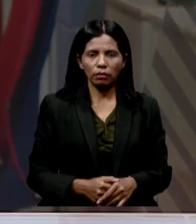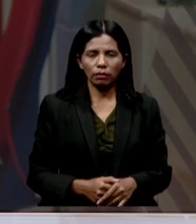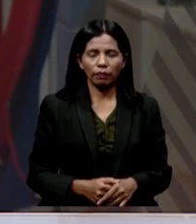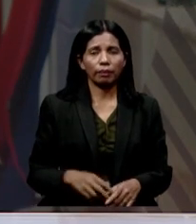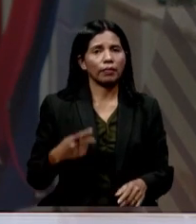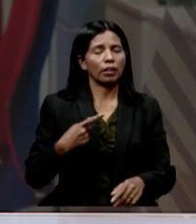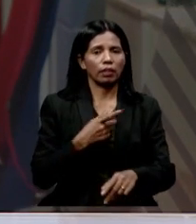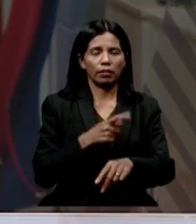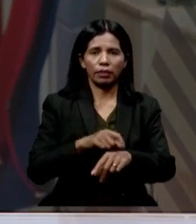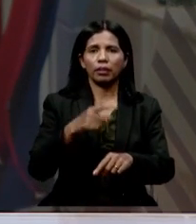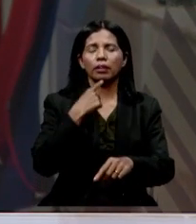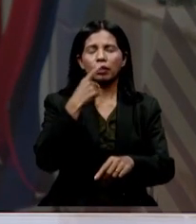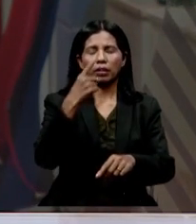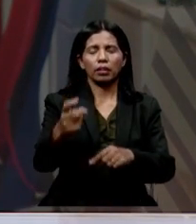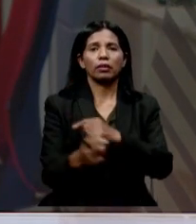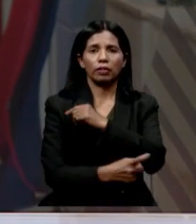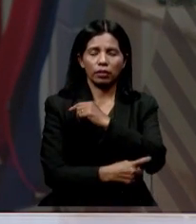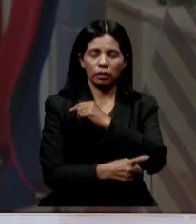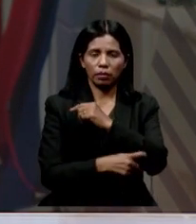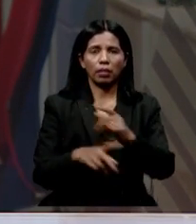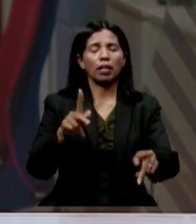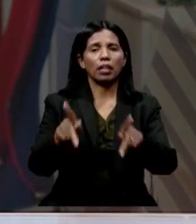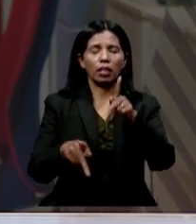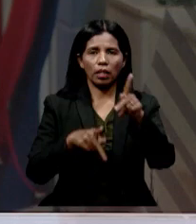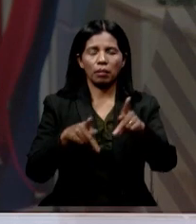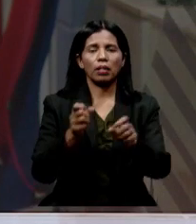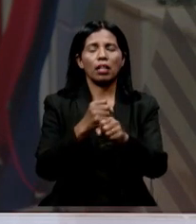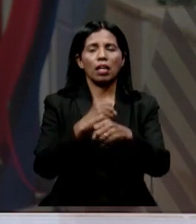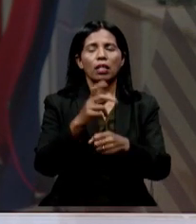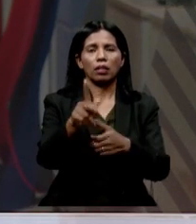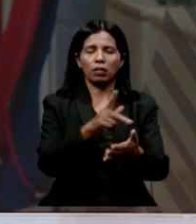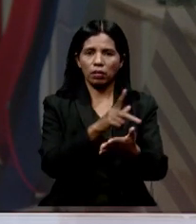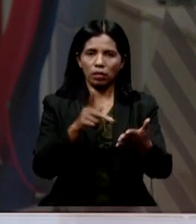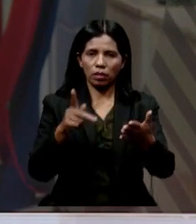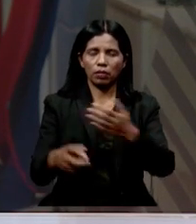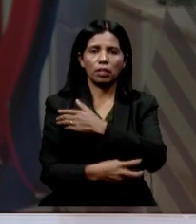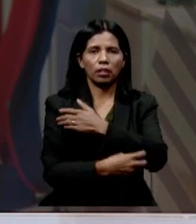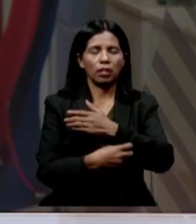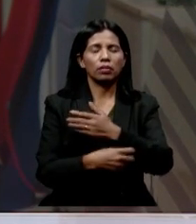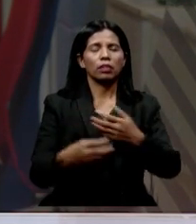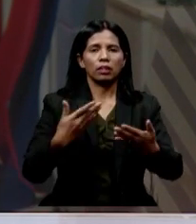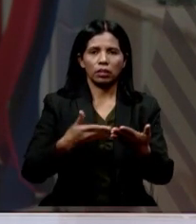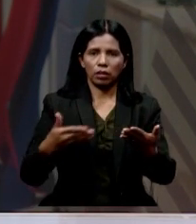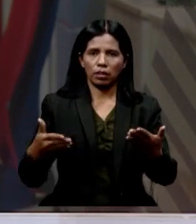Parlamento Nacional sugere forçação no Beri Grosso, ba ema no Beri comete crime ca Nauxosan.